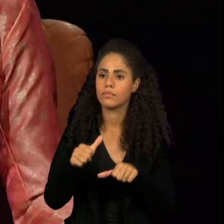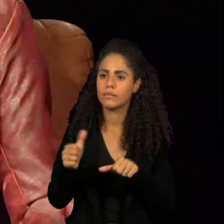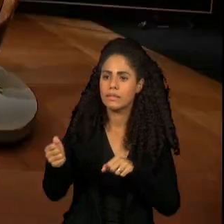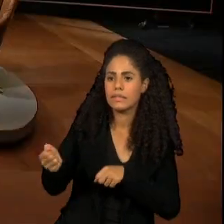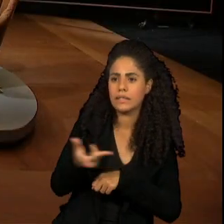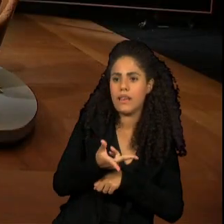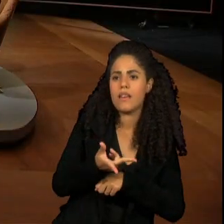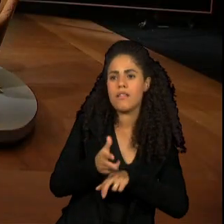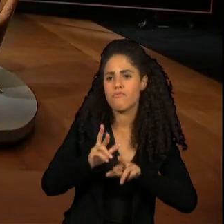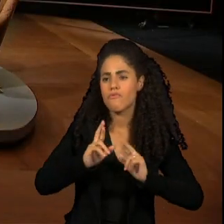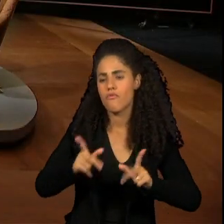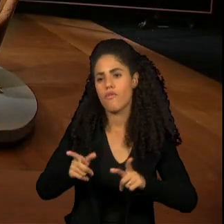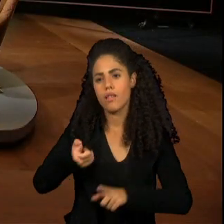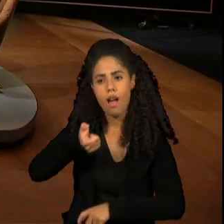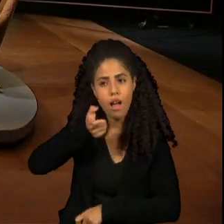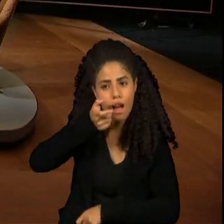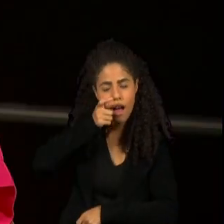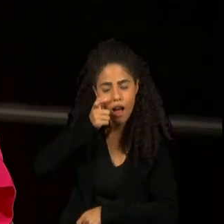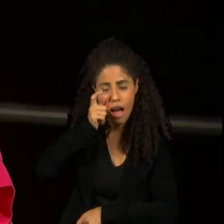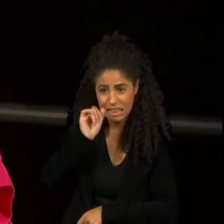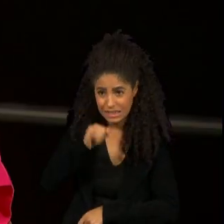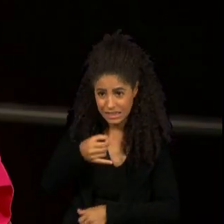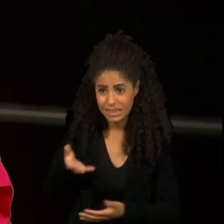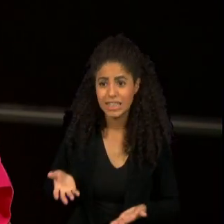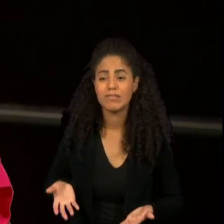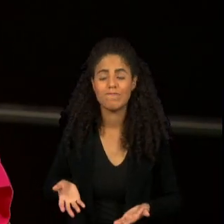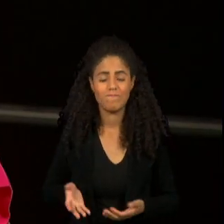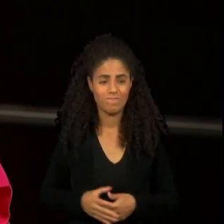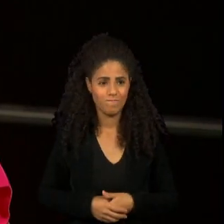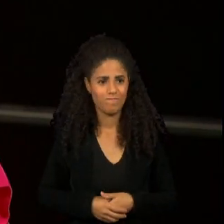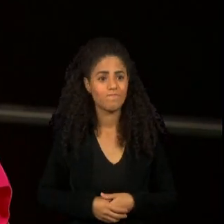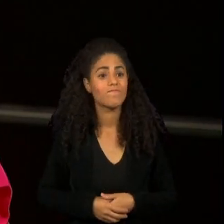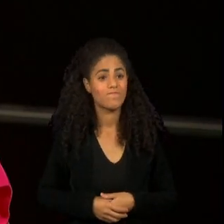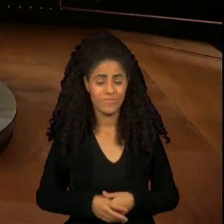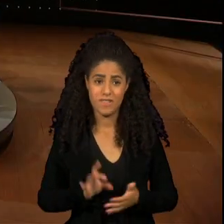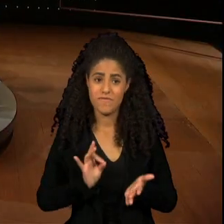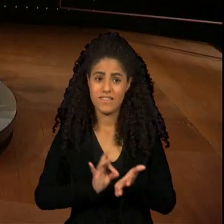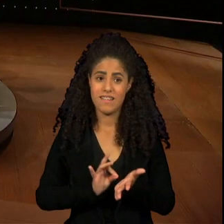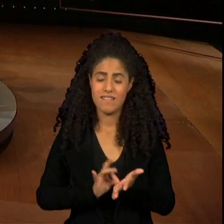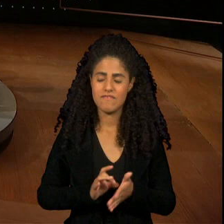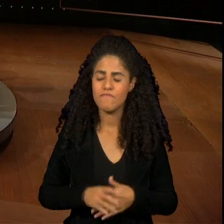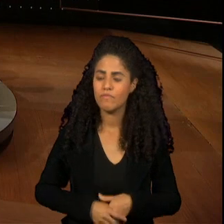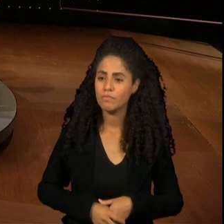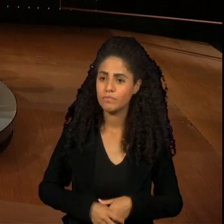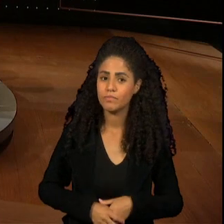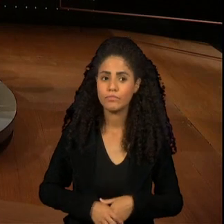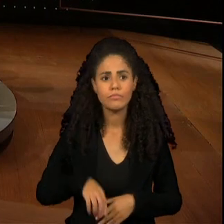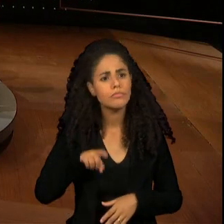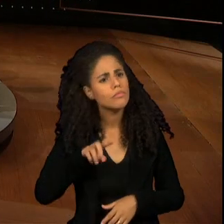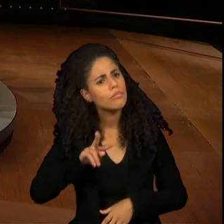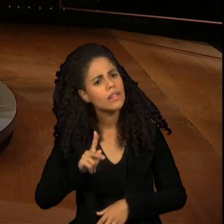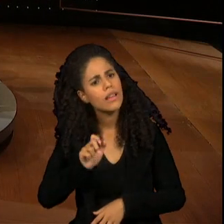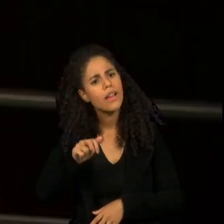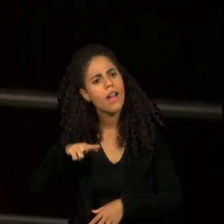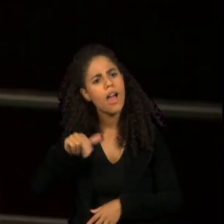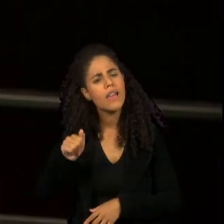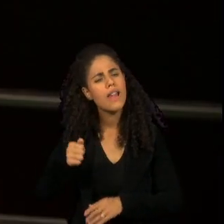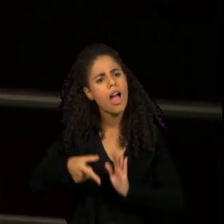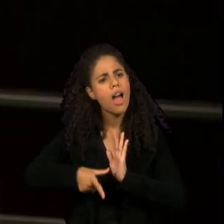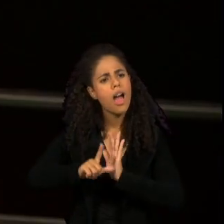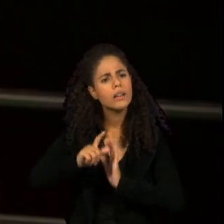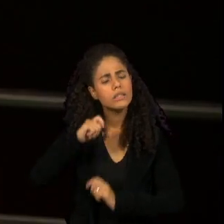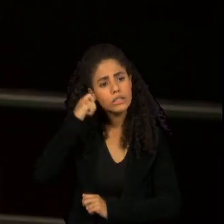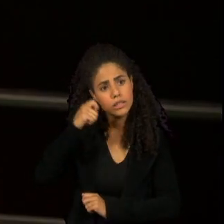acho interessante, muito interessante. Tem uma força. Muita. Tem uma força. Helena, você já declarou que antes de ser atriz, você